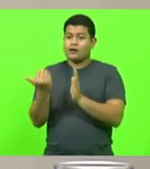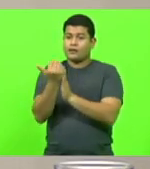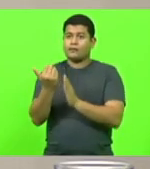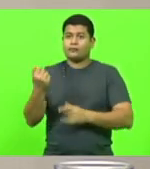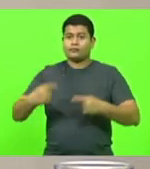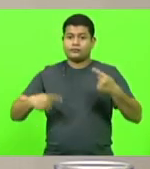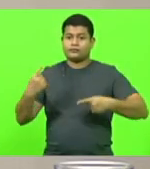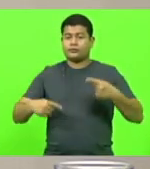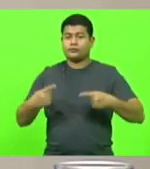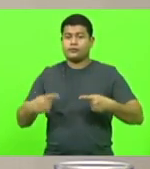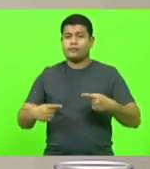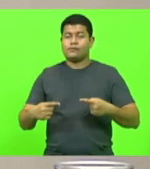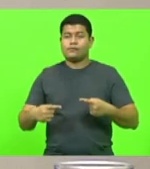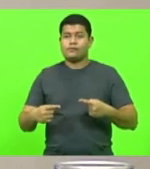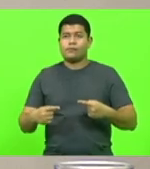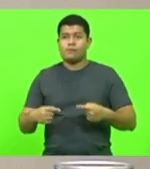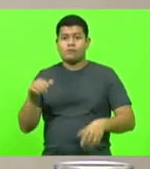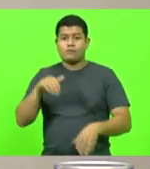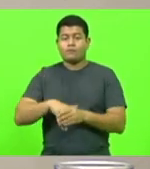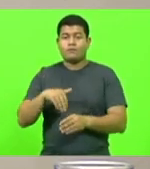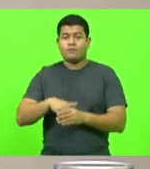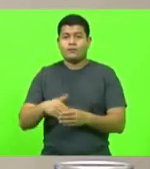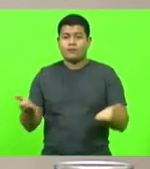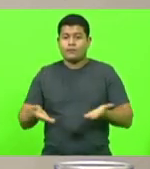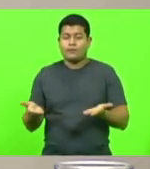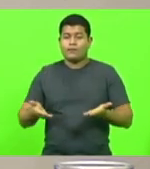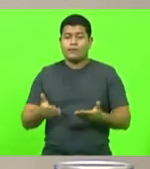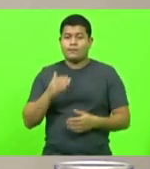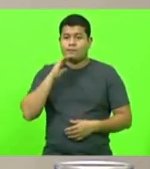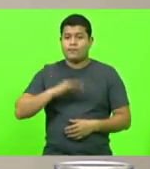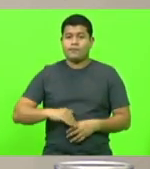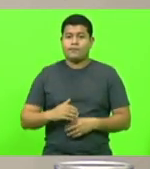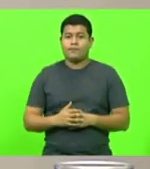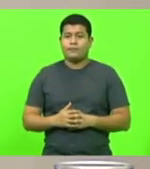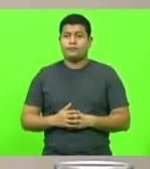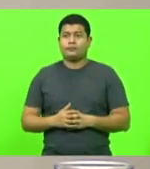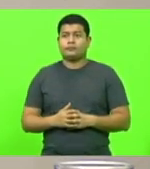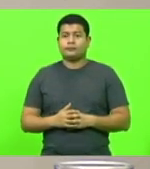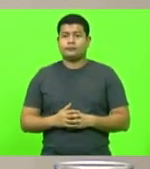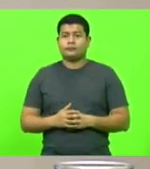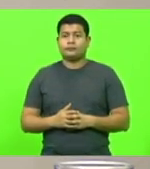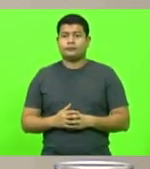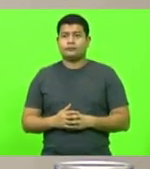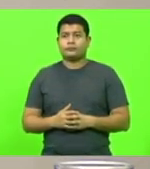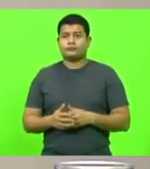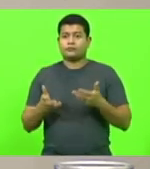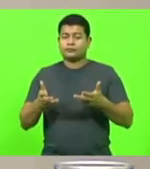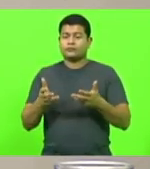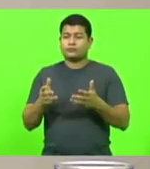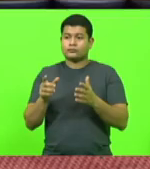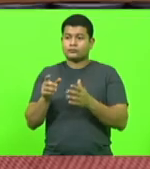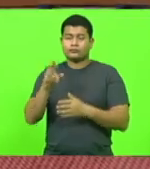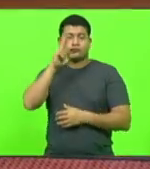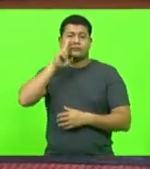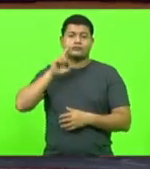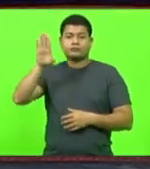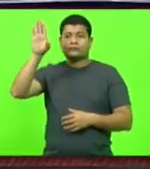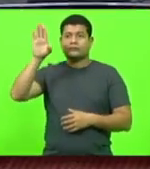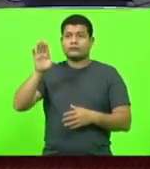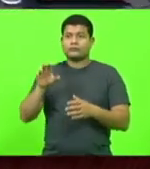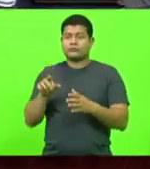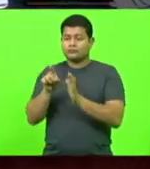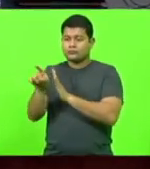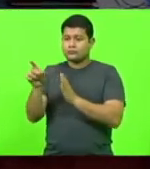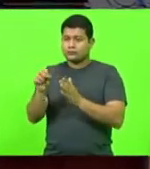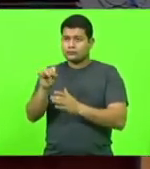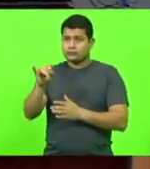discutiremos e votaremos na tarde de hoje. Senhor presidente, gostaria de saber o teor dos projetos. Sim, vou lê-los,